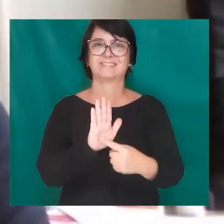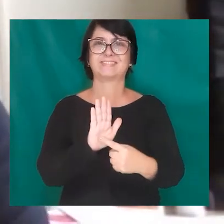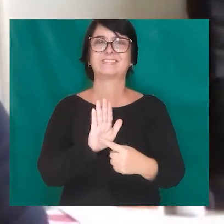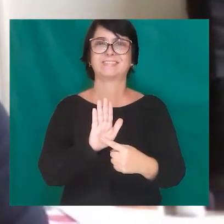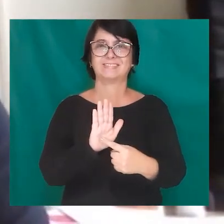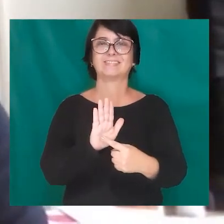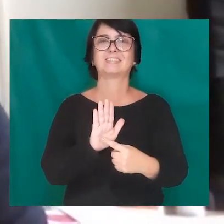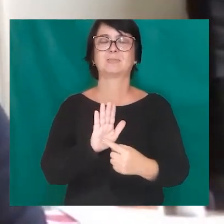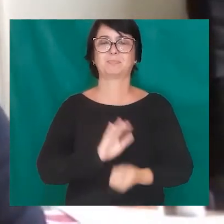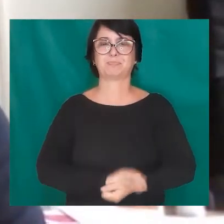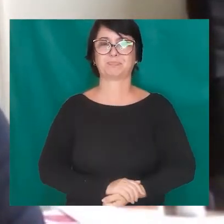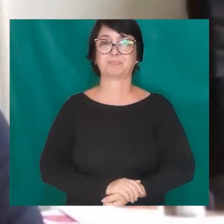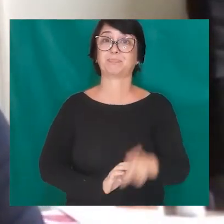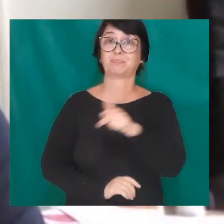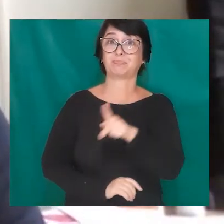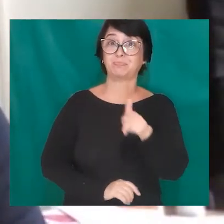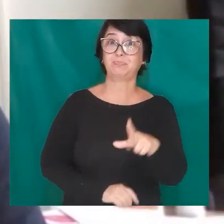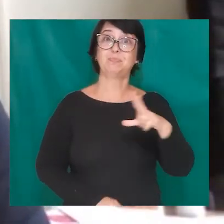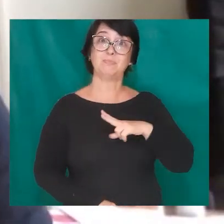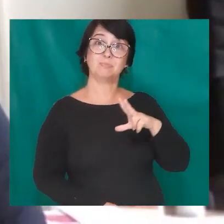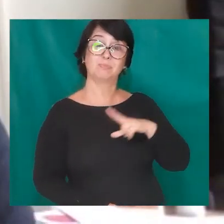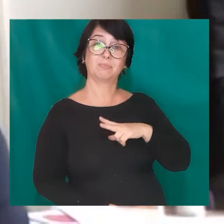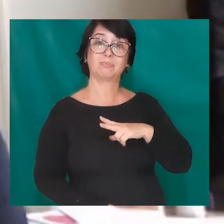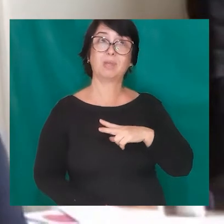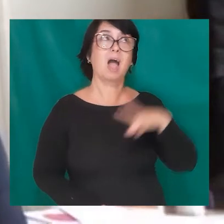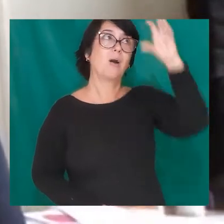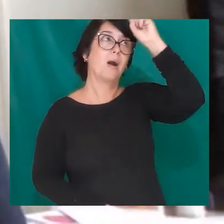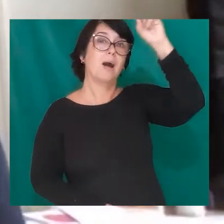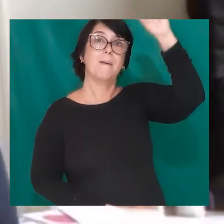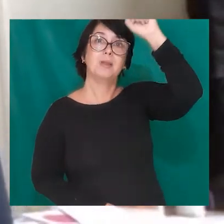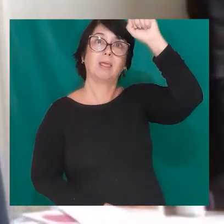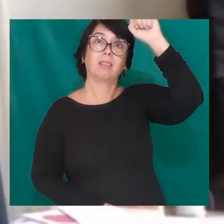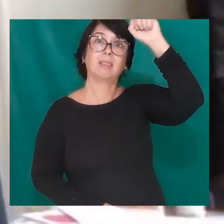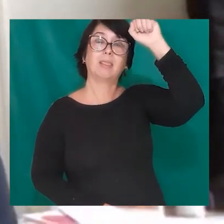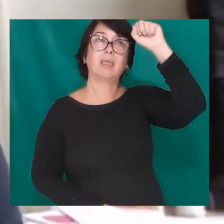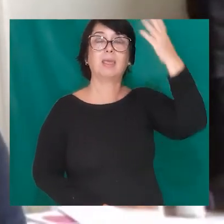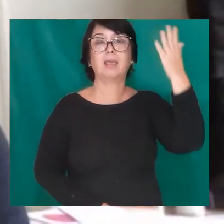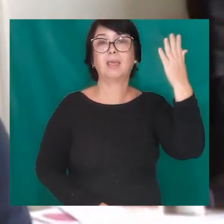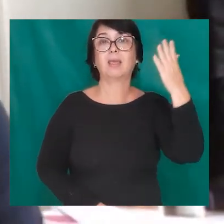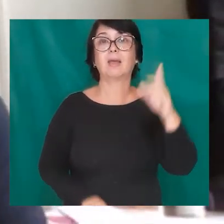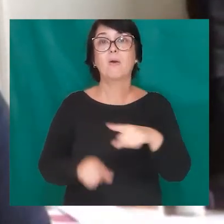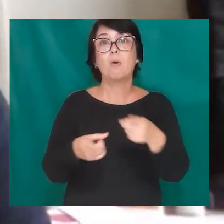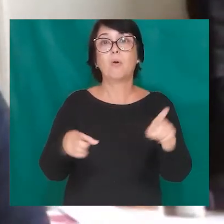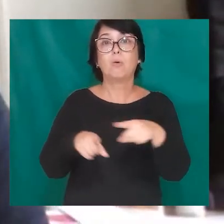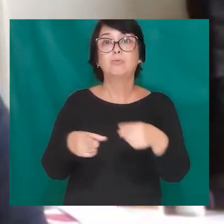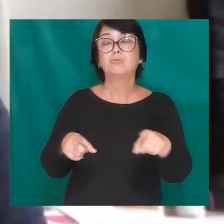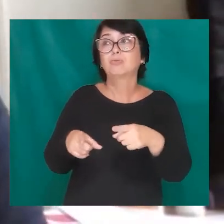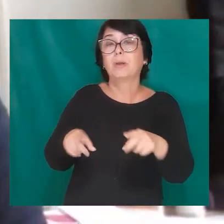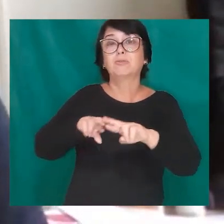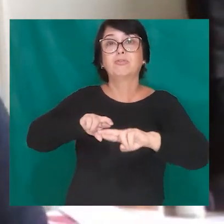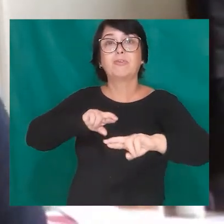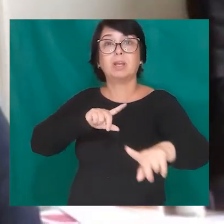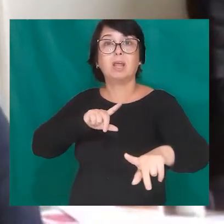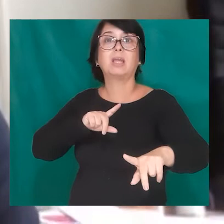agencia também professores particulares, por exemplo, o cara que quer aprender um clarinete, não tem na escola